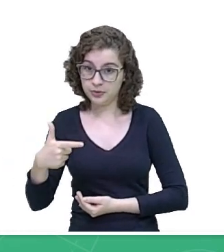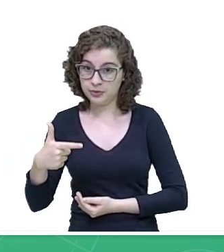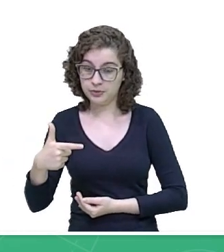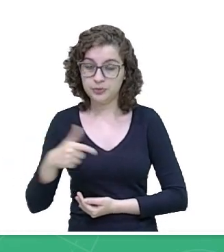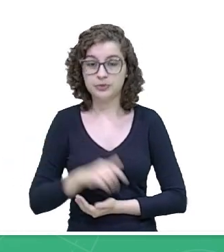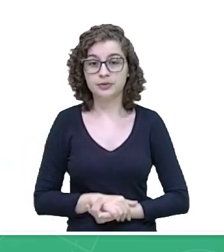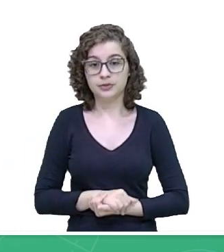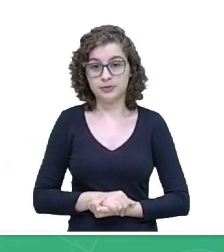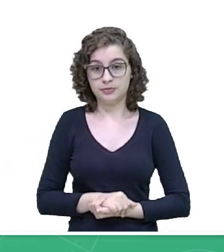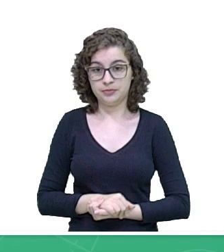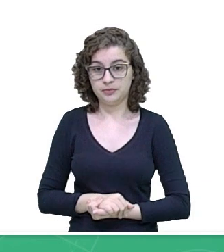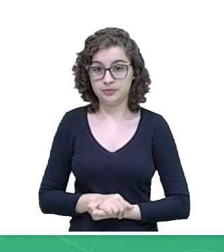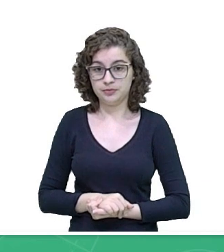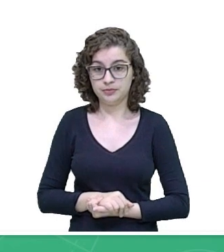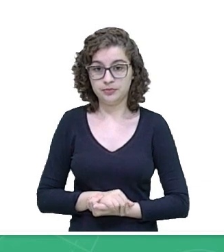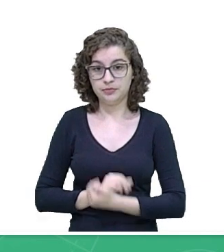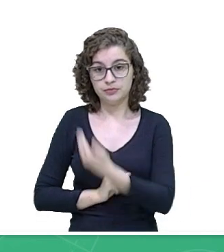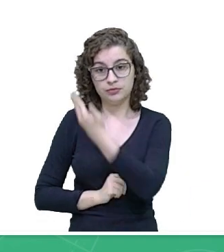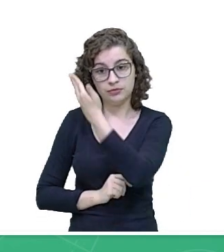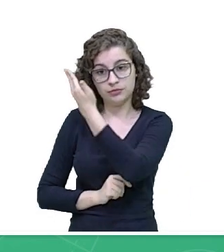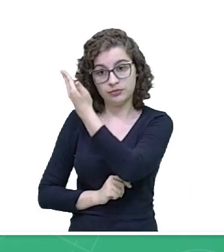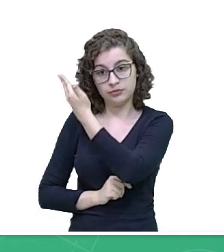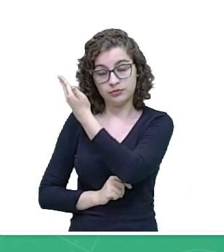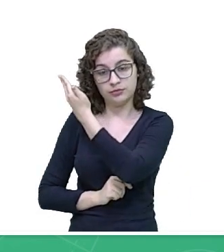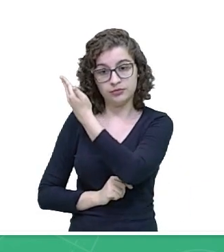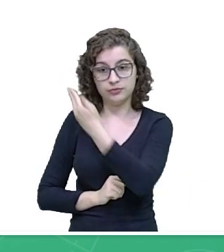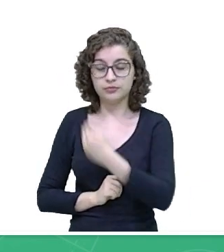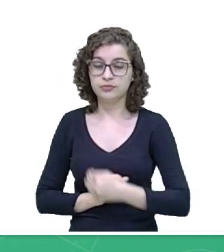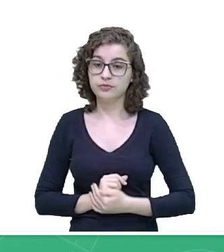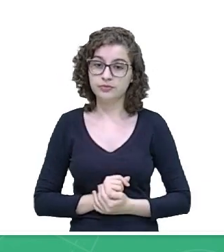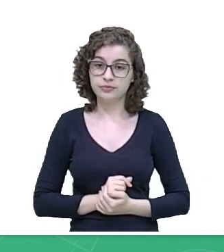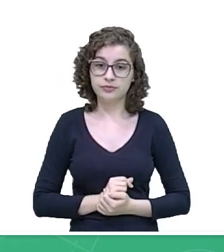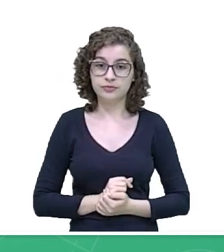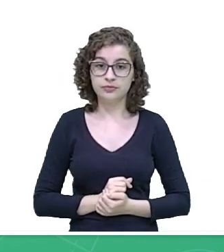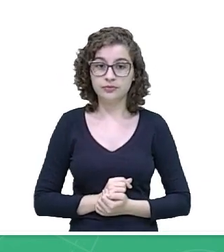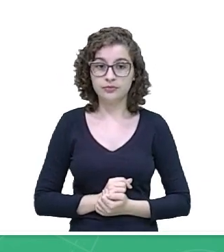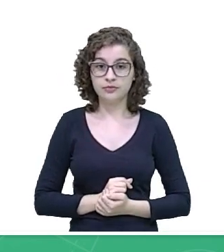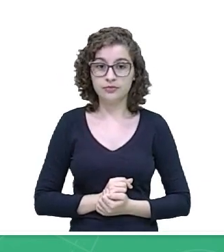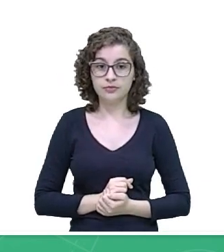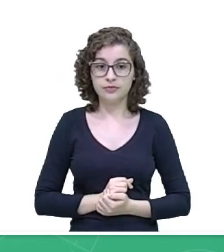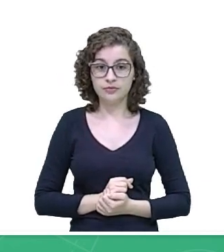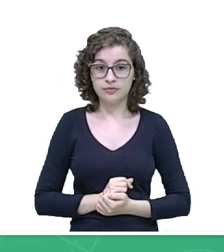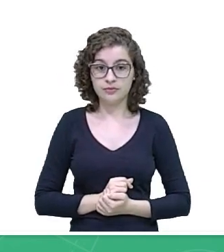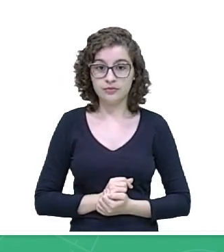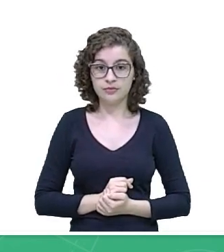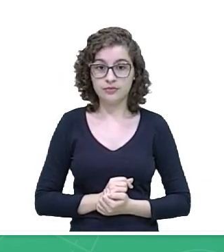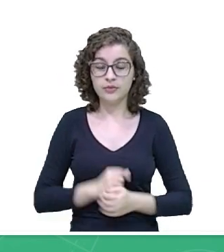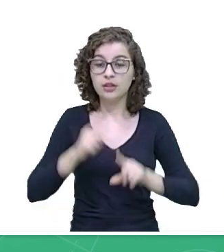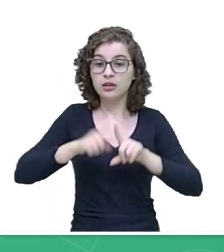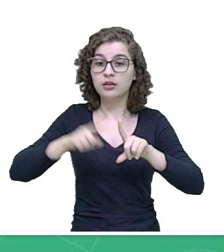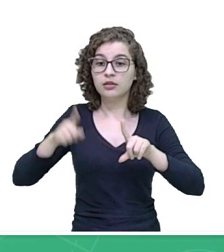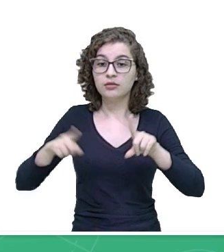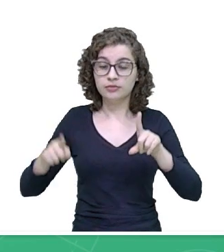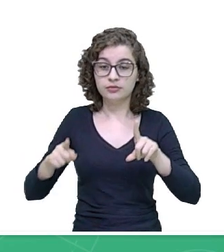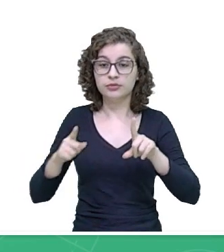tá? Caloria por grama grau Celsius. E ele nos deu a variação de temperatura, que a temperatura